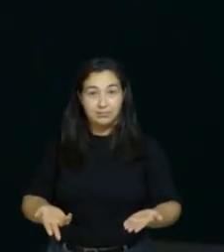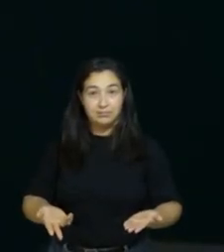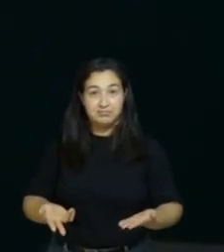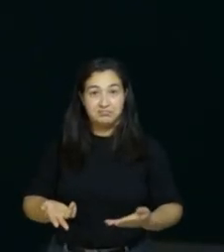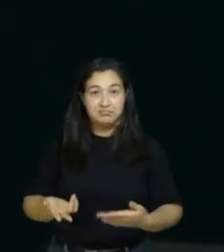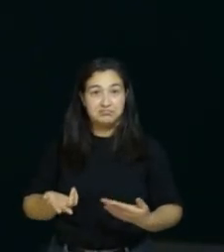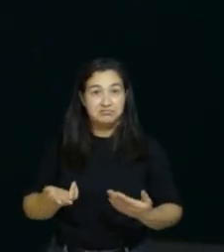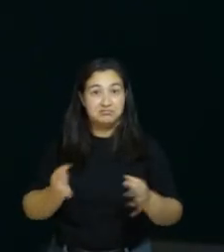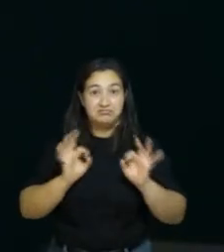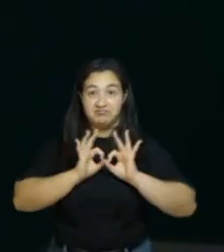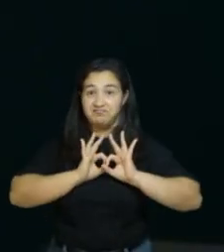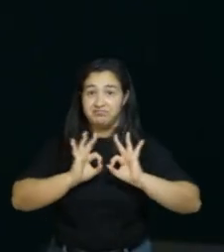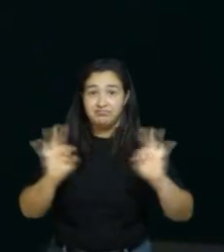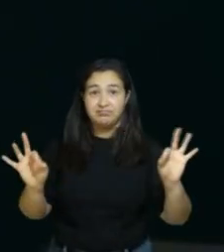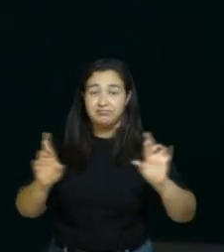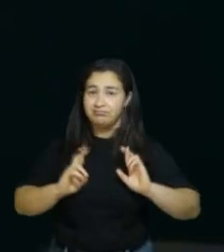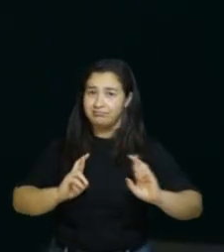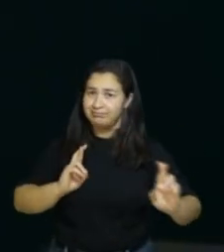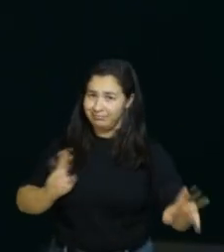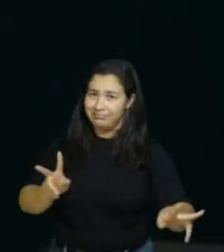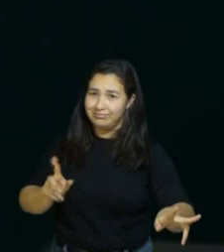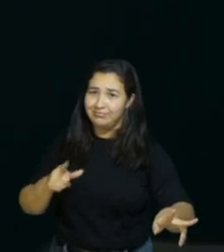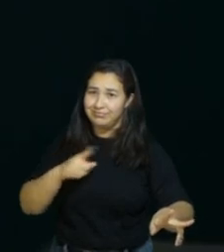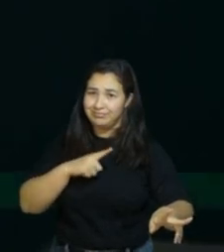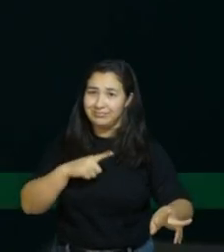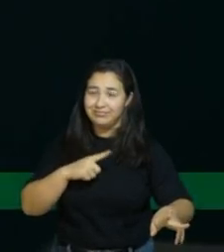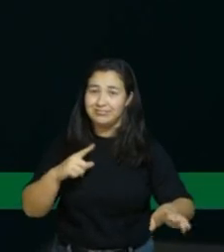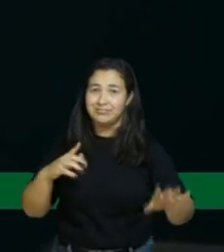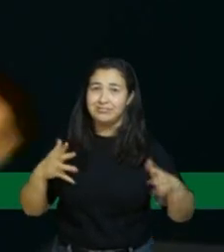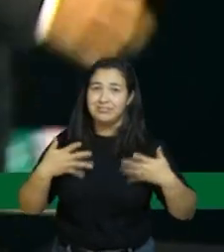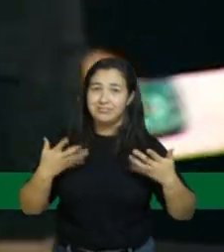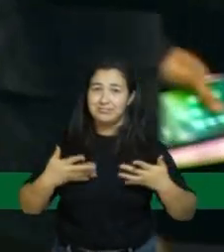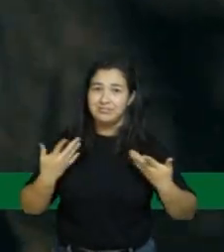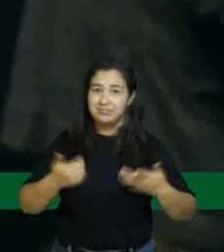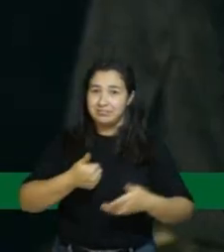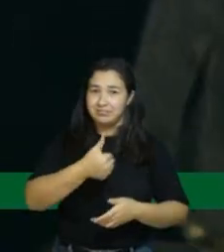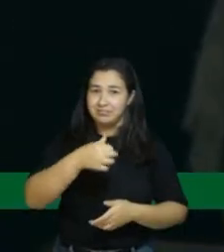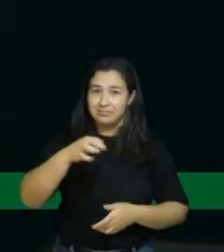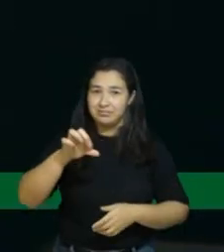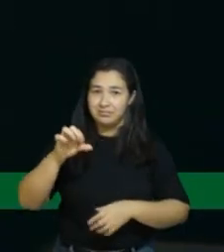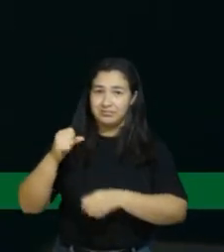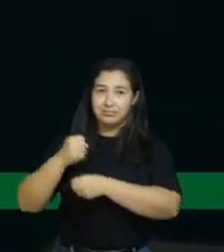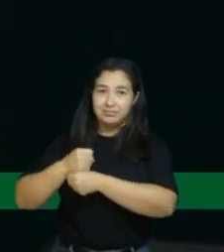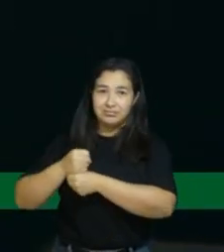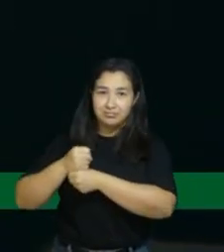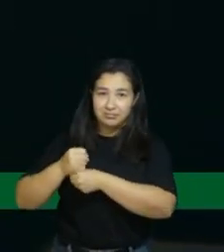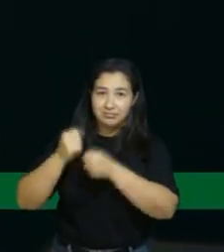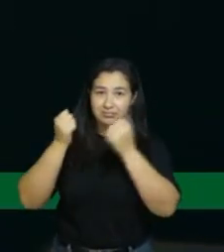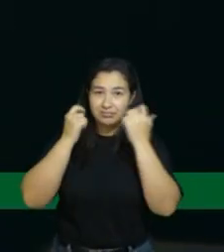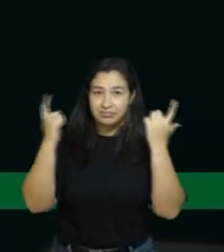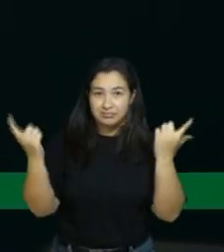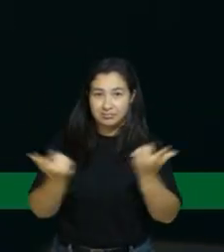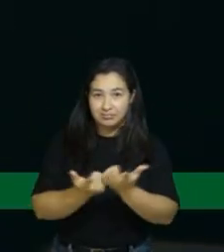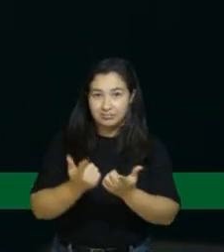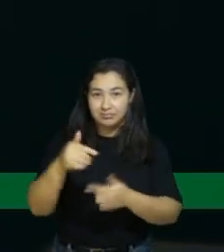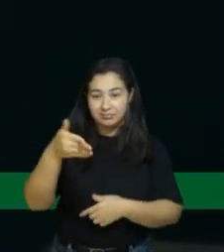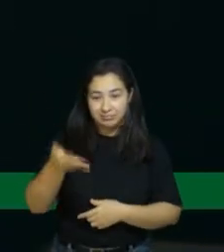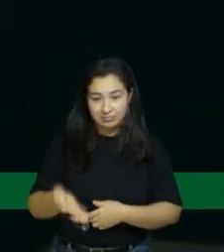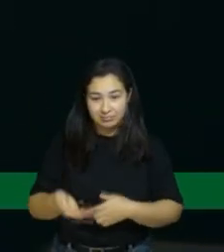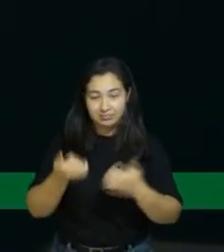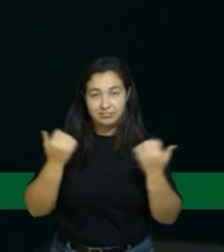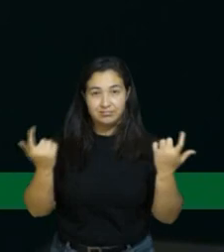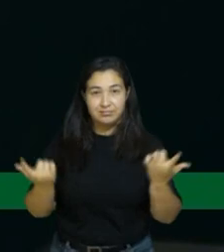ímpar e diferente em comemoração 190 anos da Assembleia Legislativa em Santa Catarina